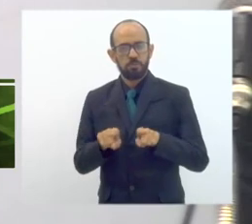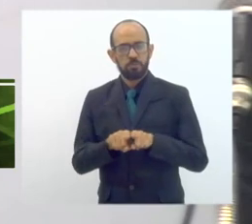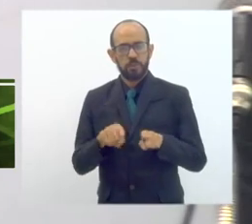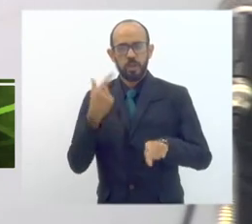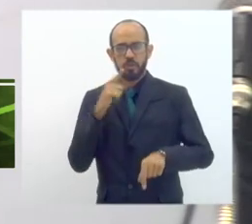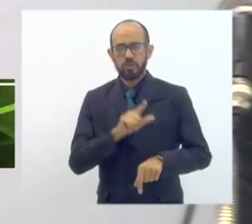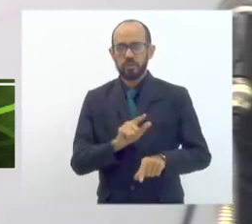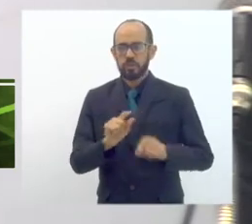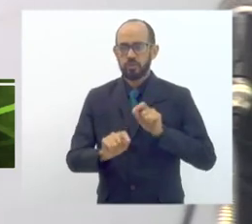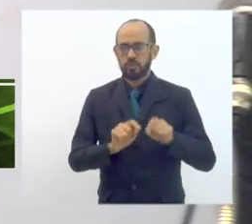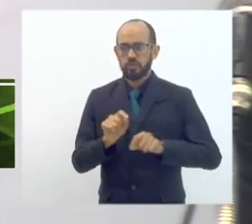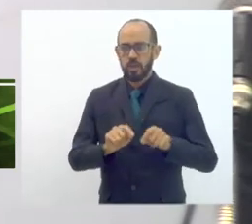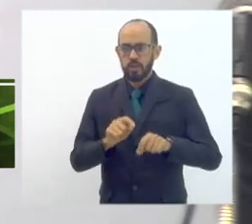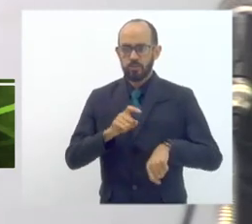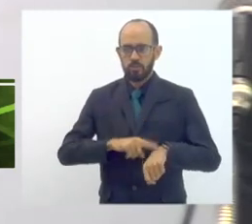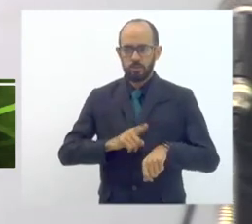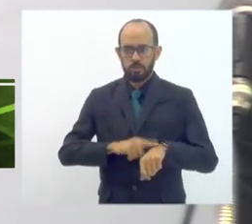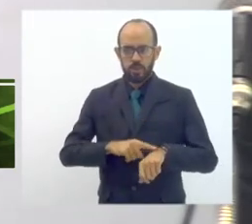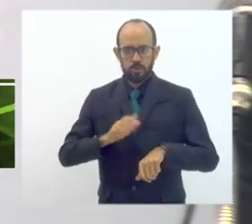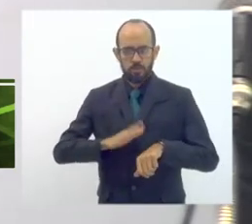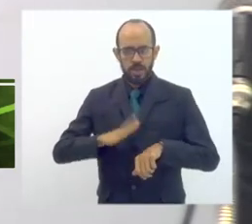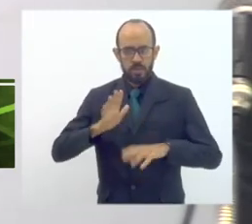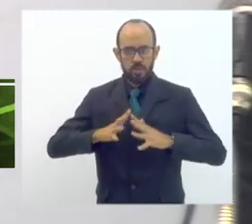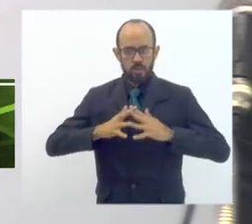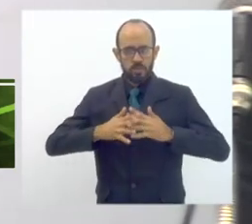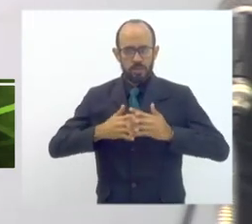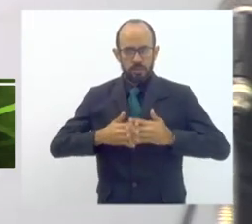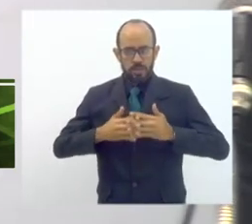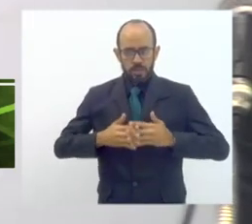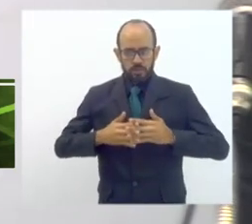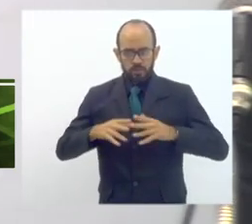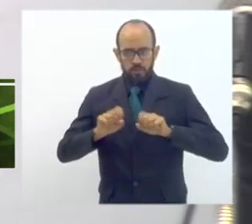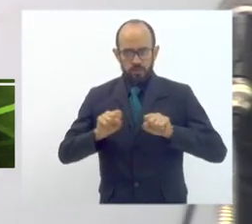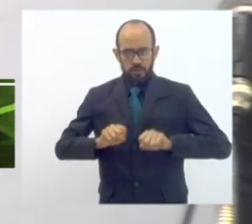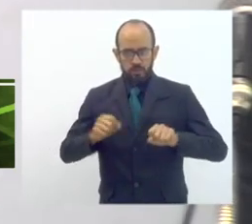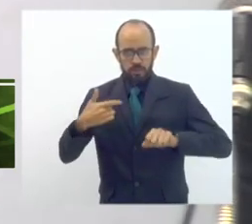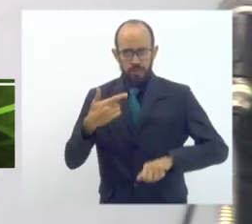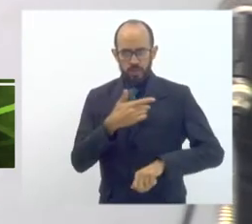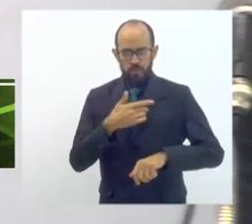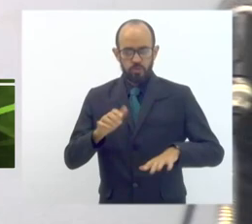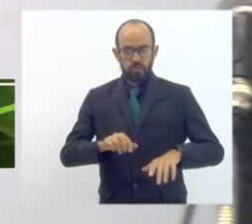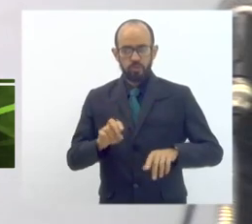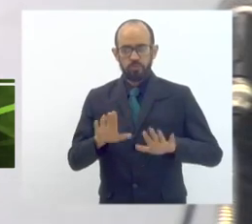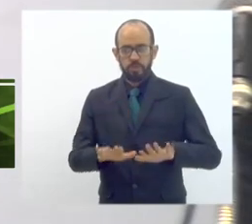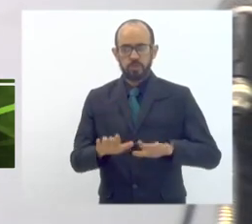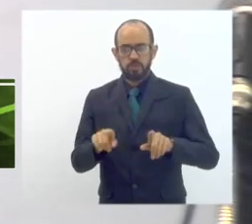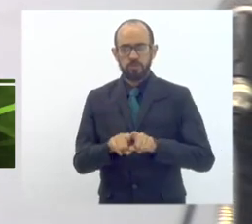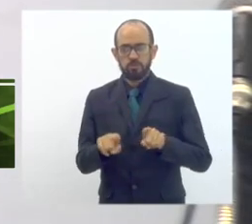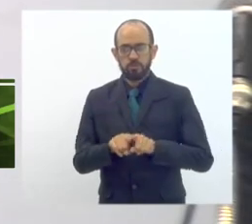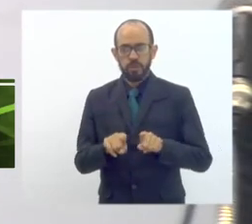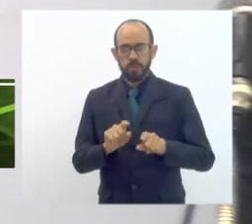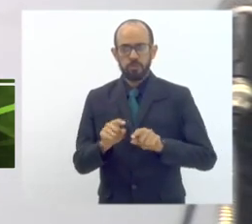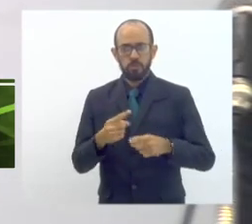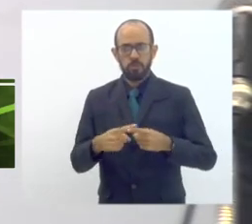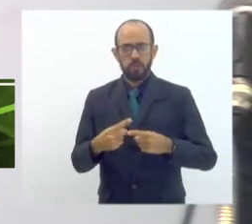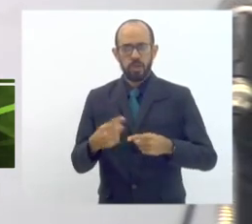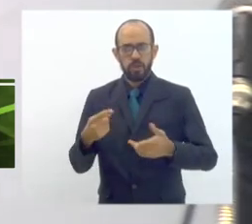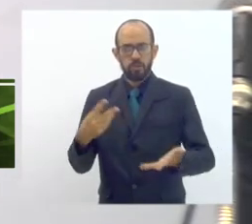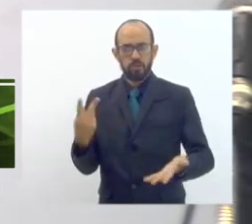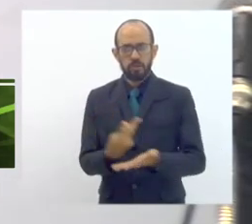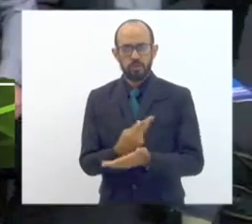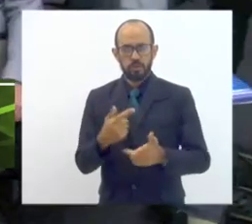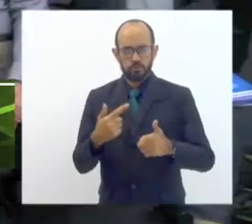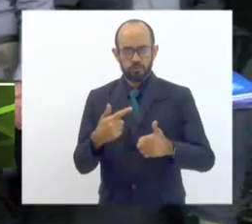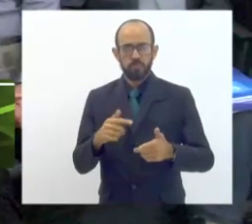momento mais complicado do sistema de saúde, não só por causa da questão do financiamento, mas porque temos ainda a